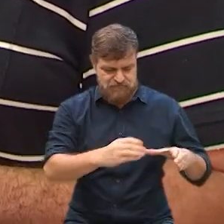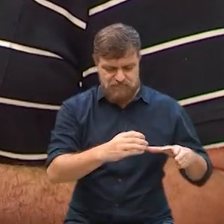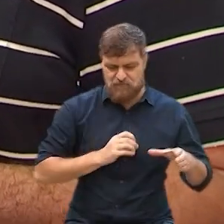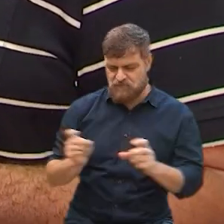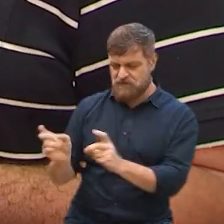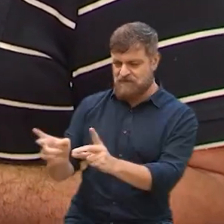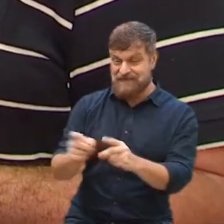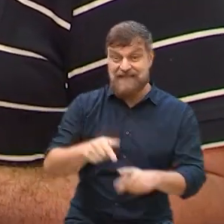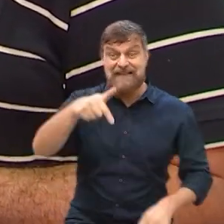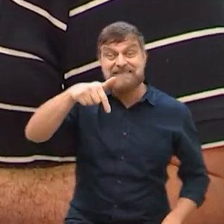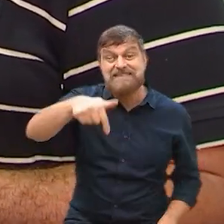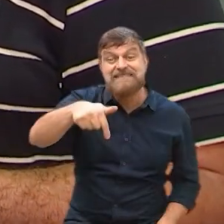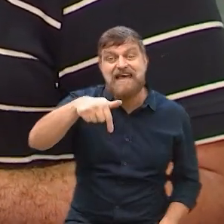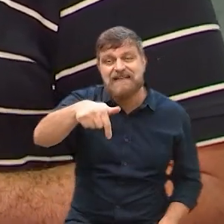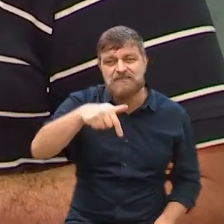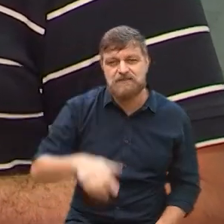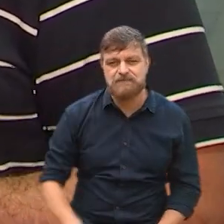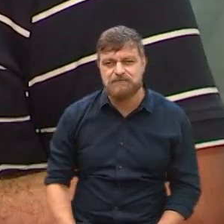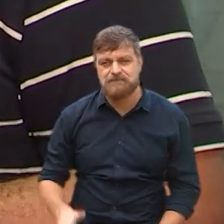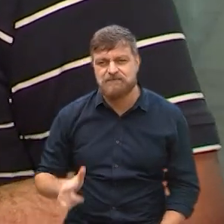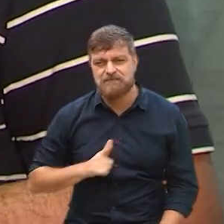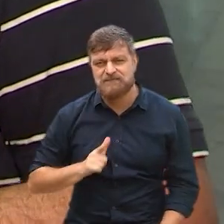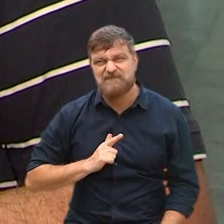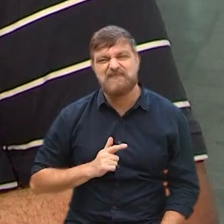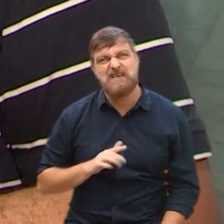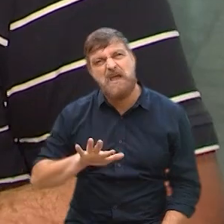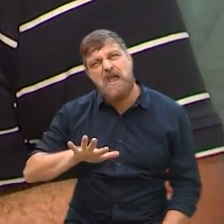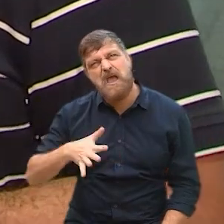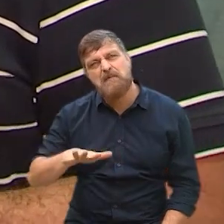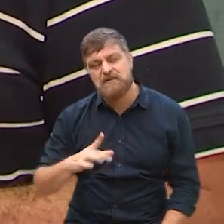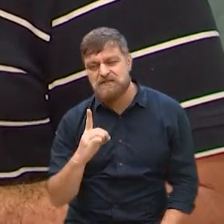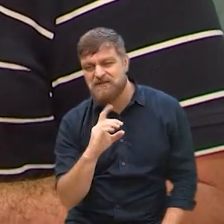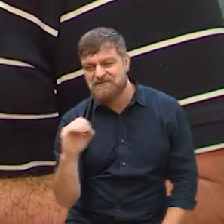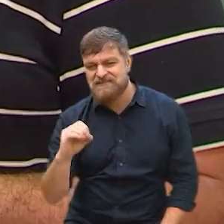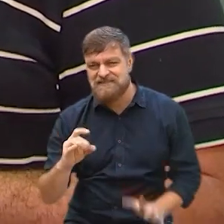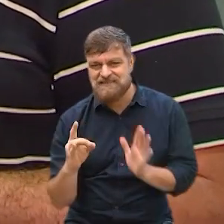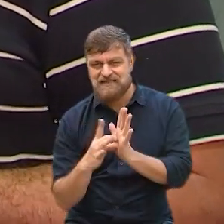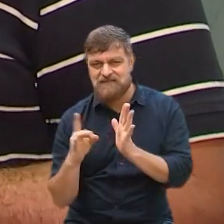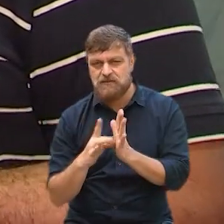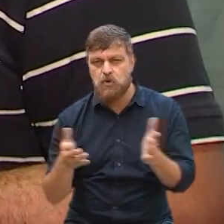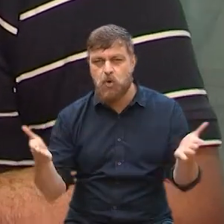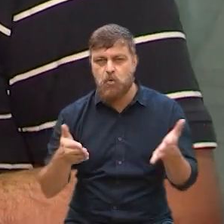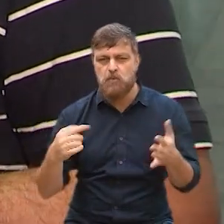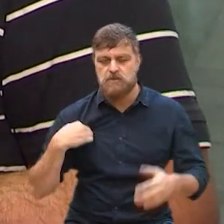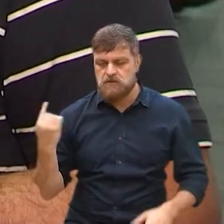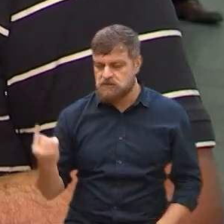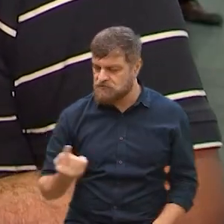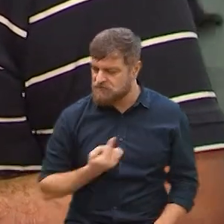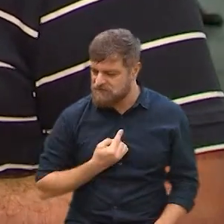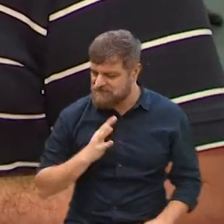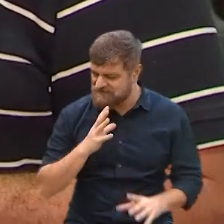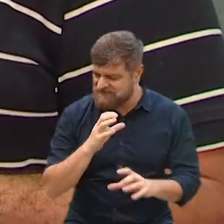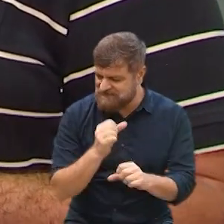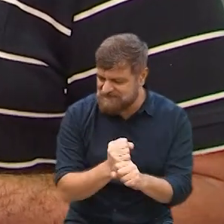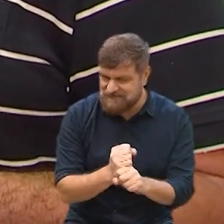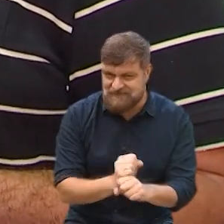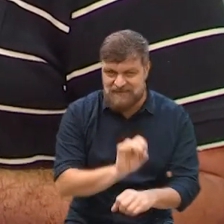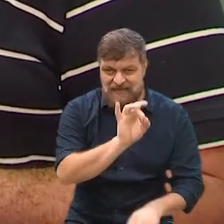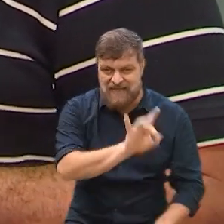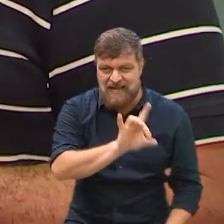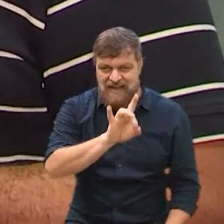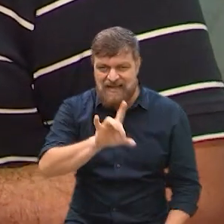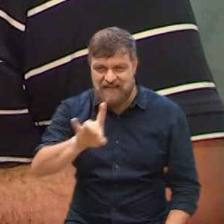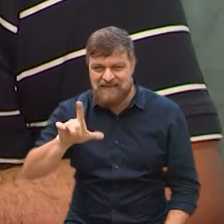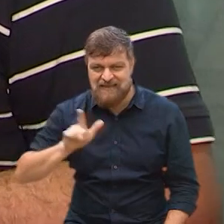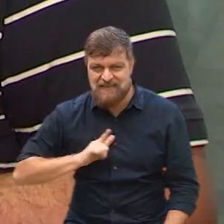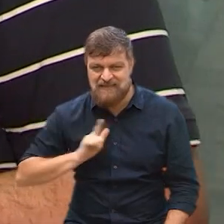verdade, umas 100 pecinhas de salsa. E hoje? Hoje a nossa produção cada produção